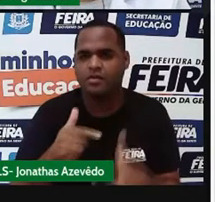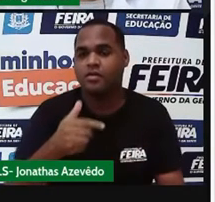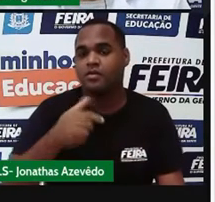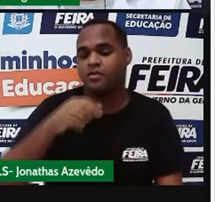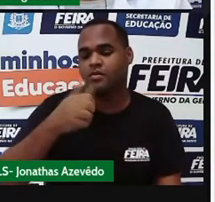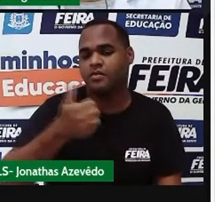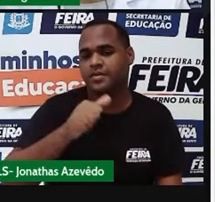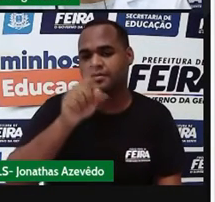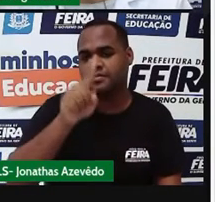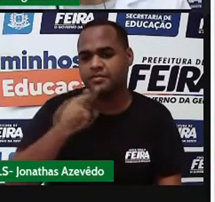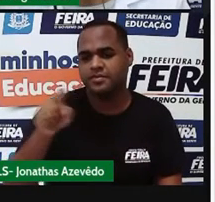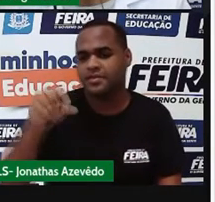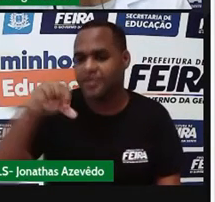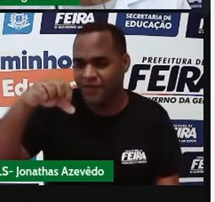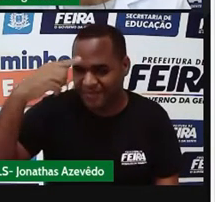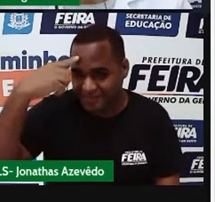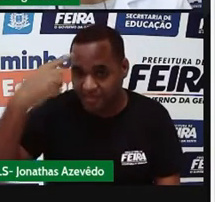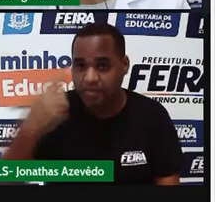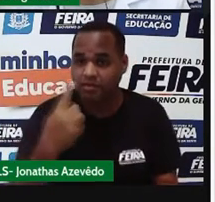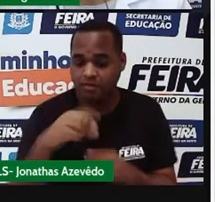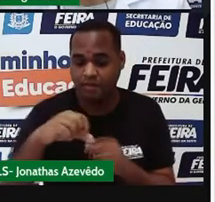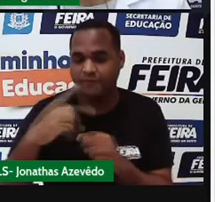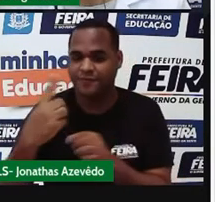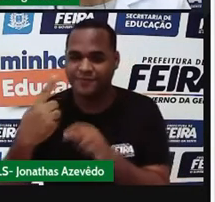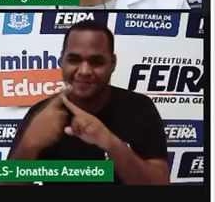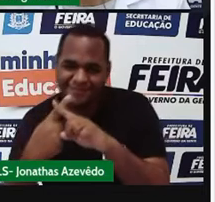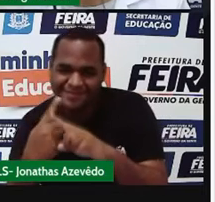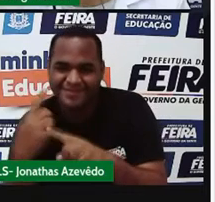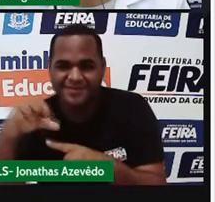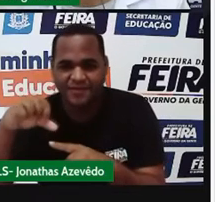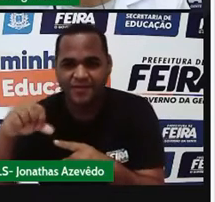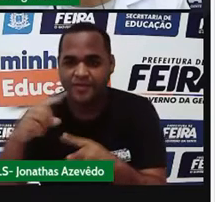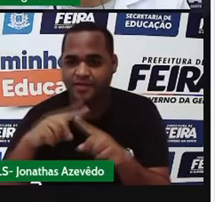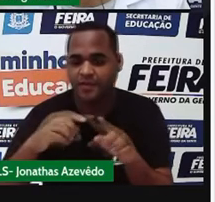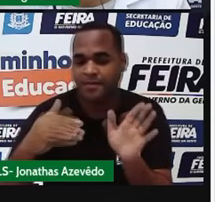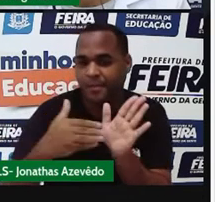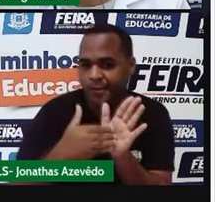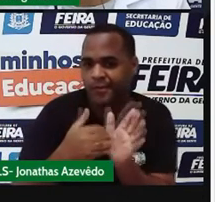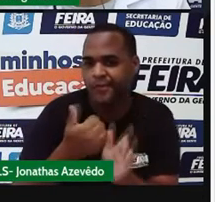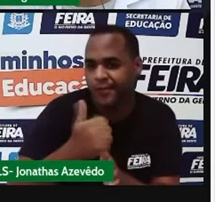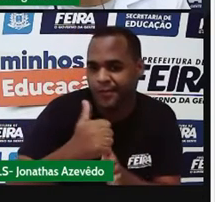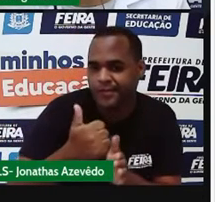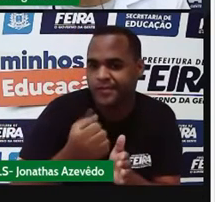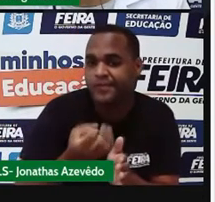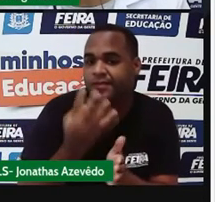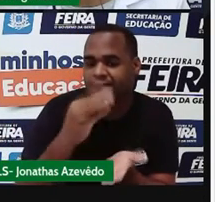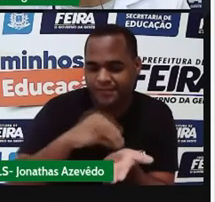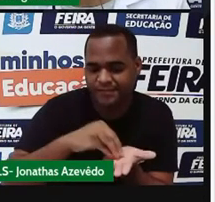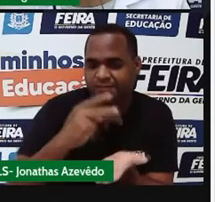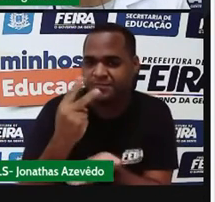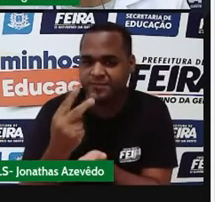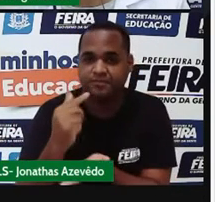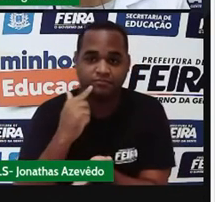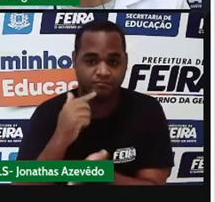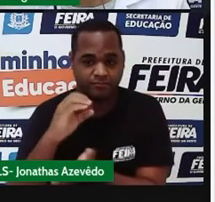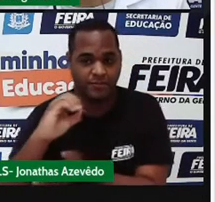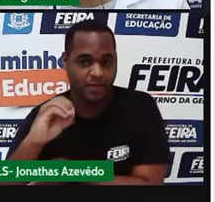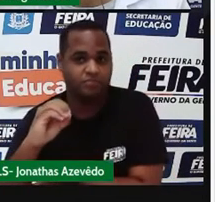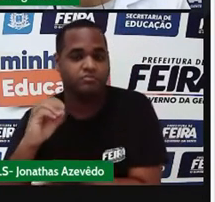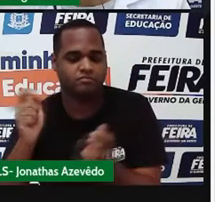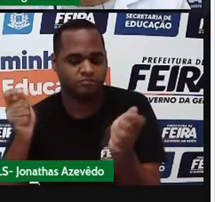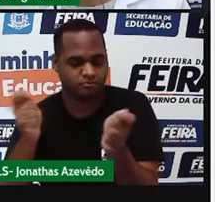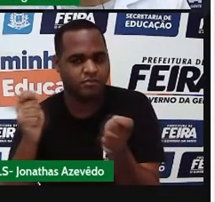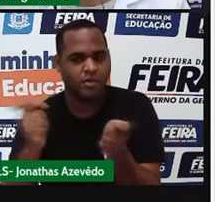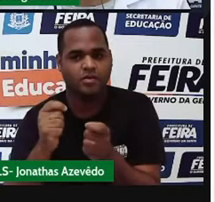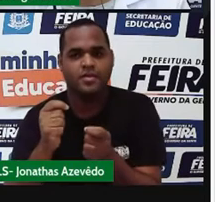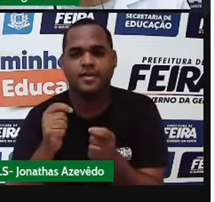uma vezes 999 para chegar em 11 falta dois você vai acrescentar 10 para continuar dividindo